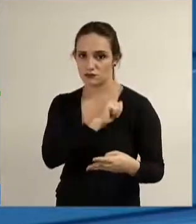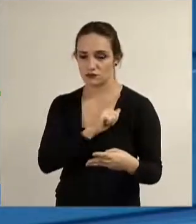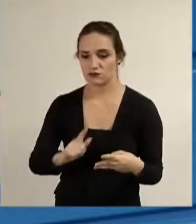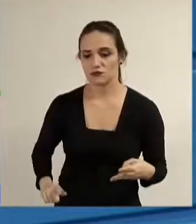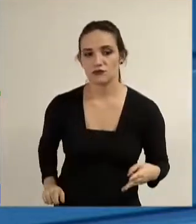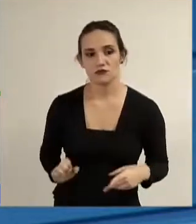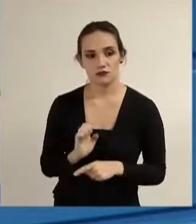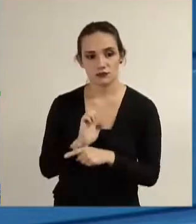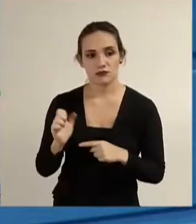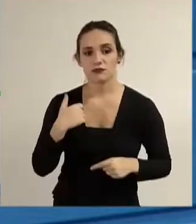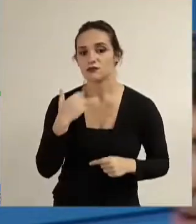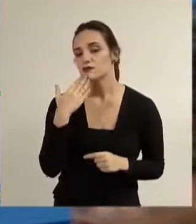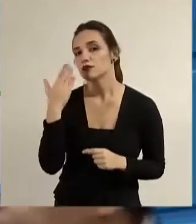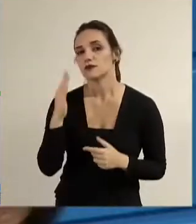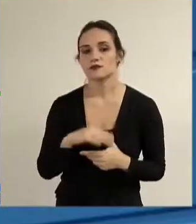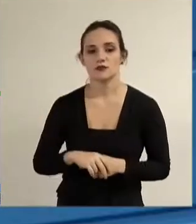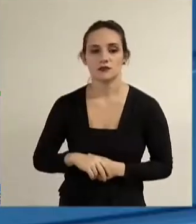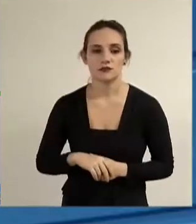nós estamos solicitando,